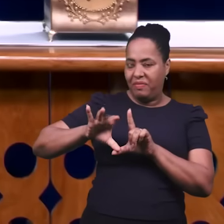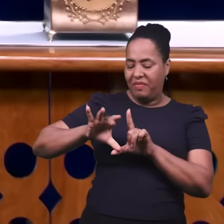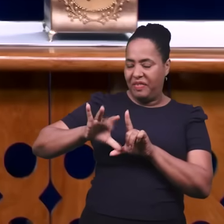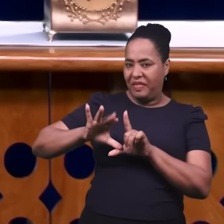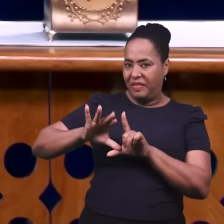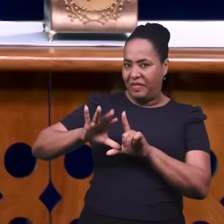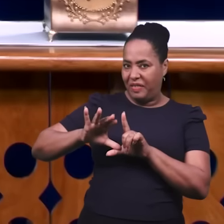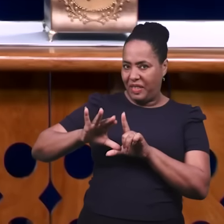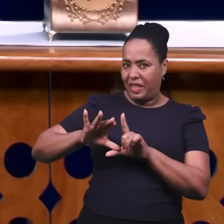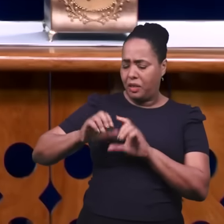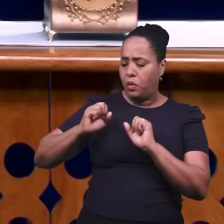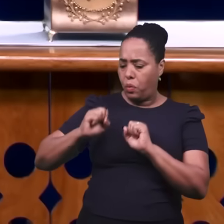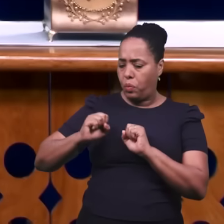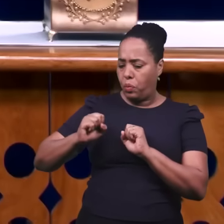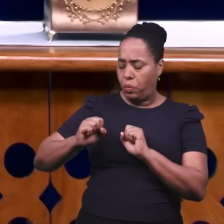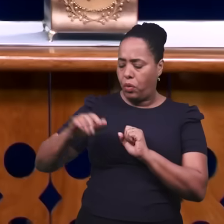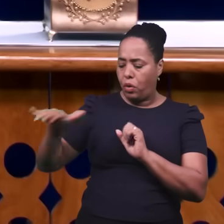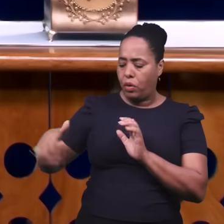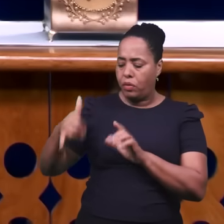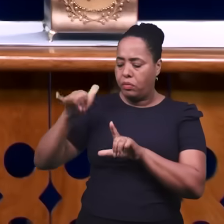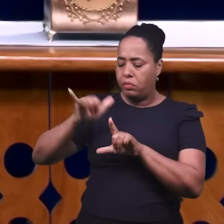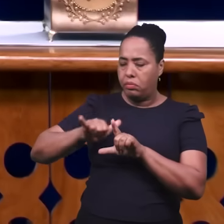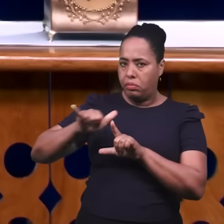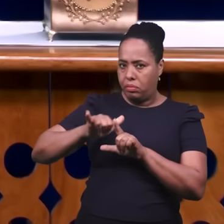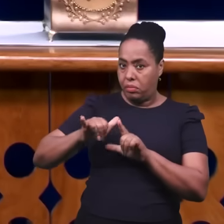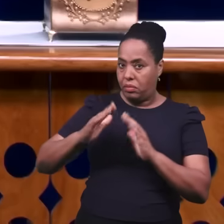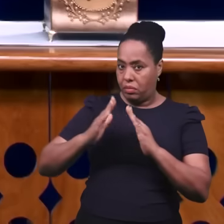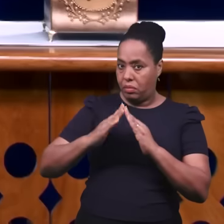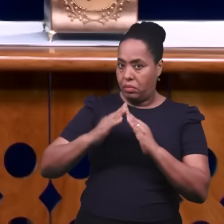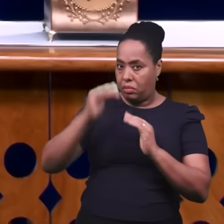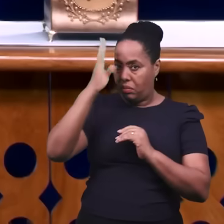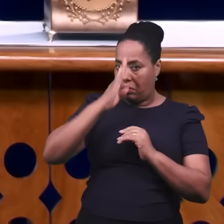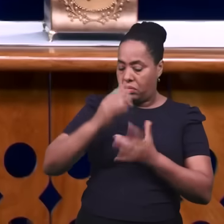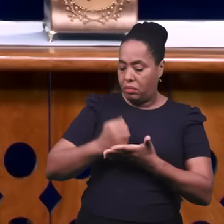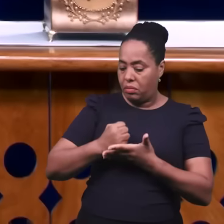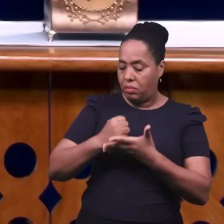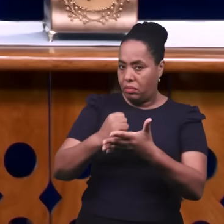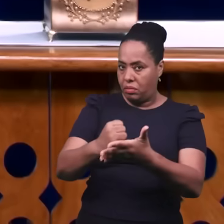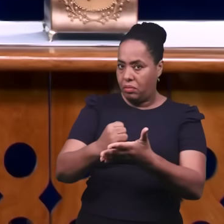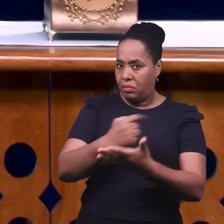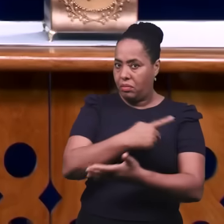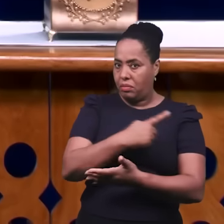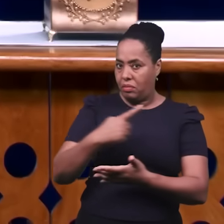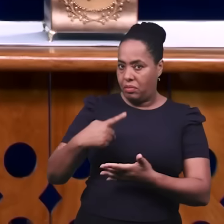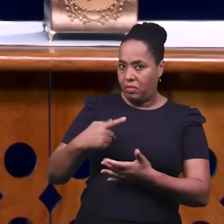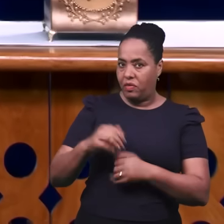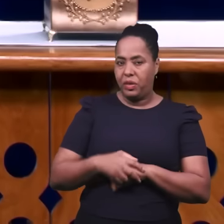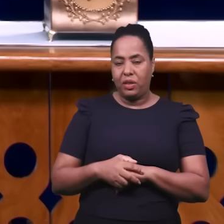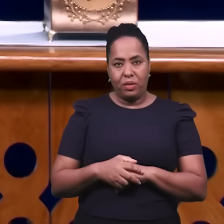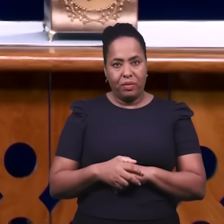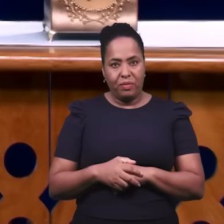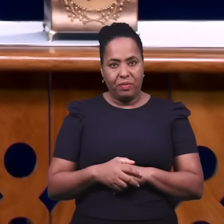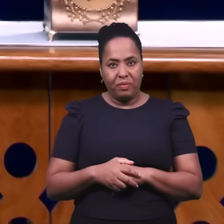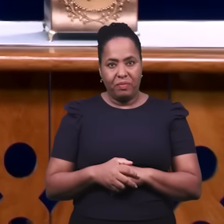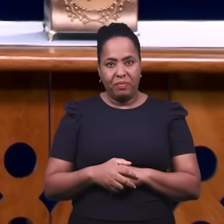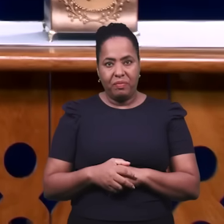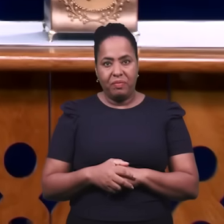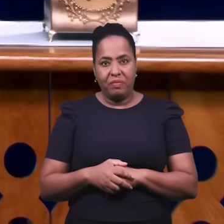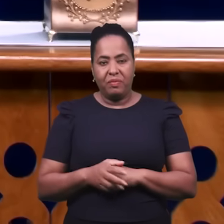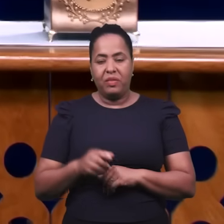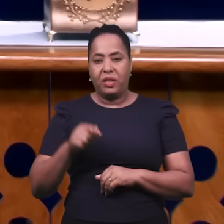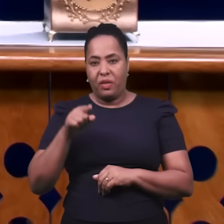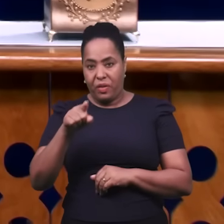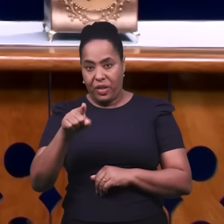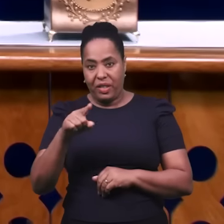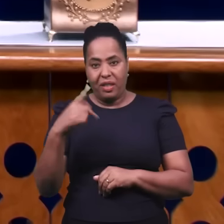pode entrar em contato, você que é aqui que mora no Brasil, para receber uma assistência pastoral. Você, uma oração